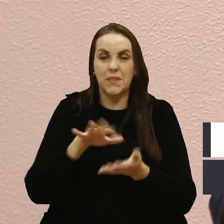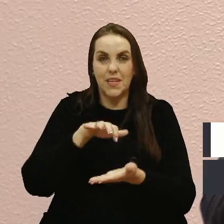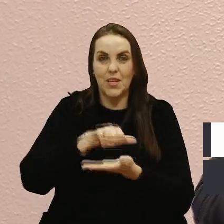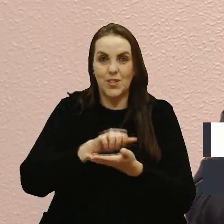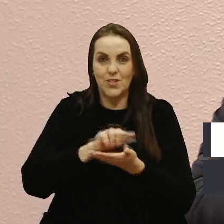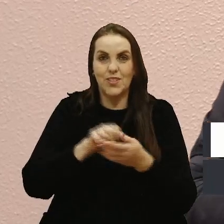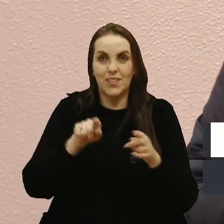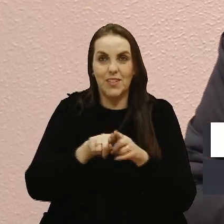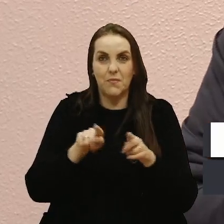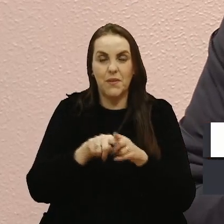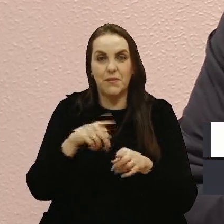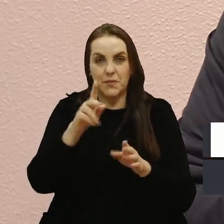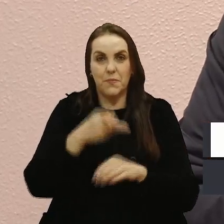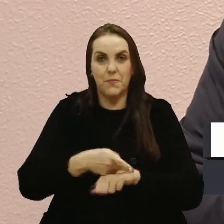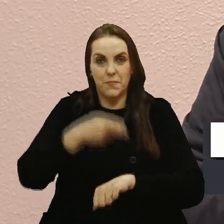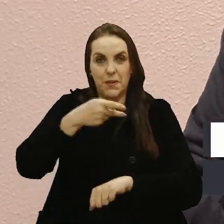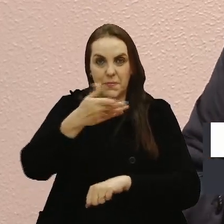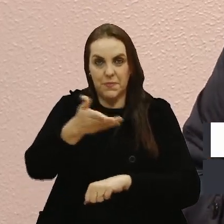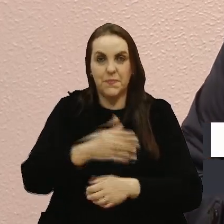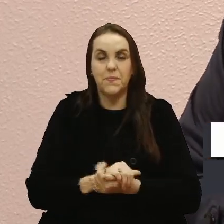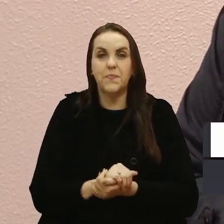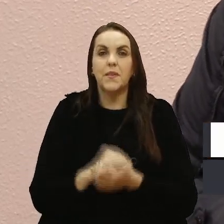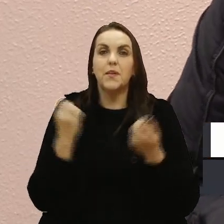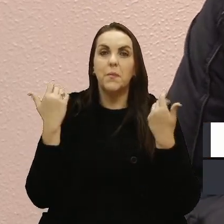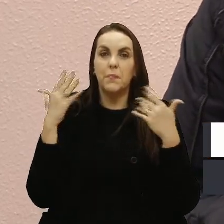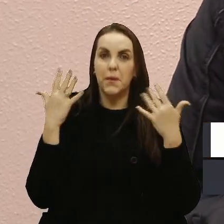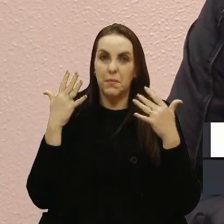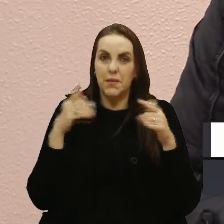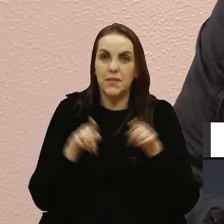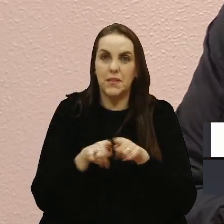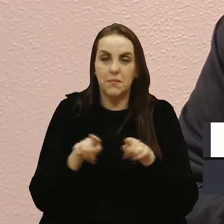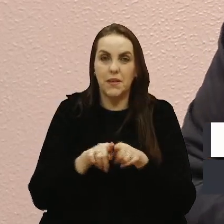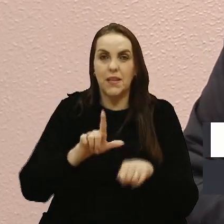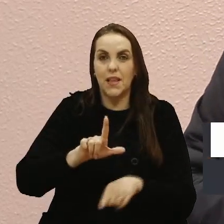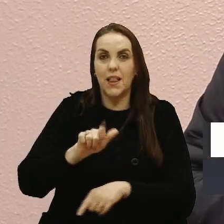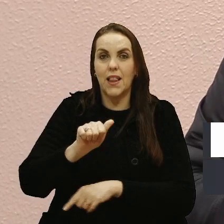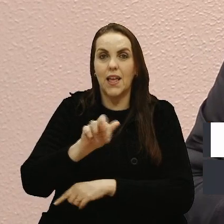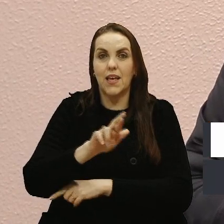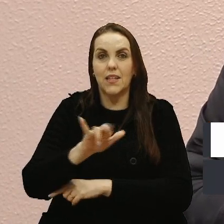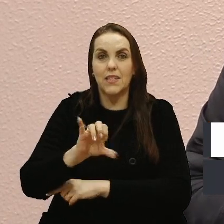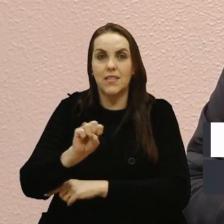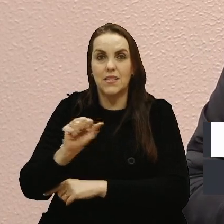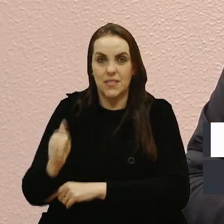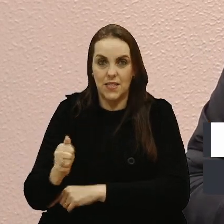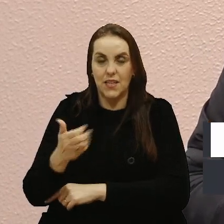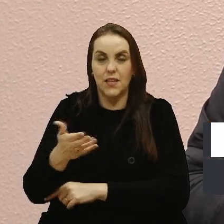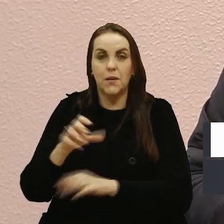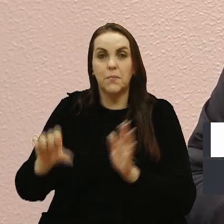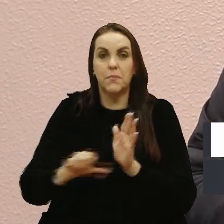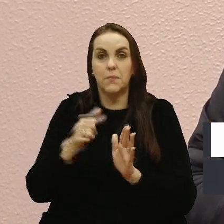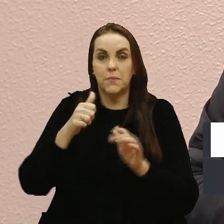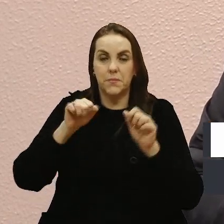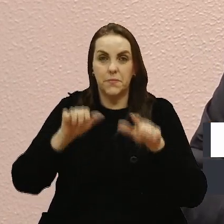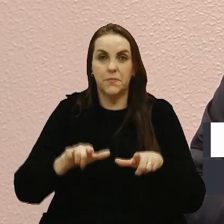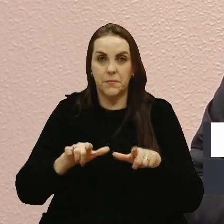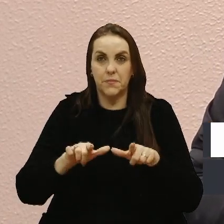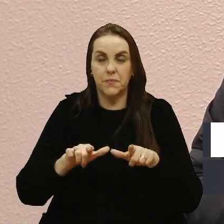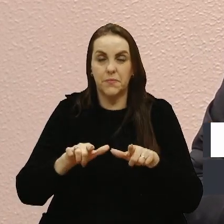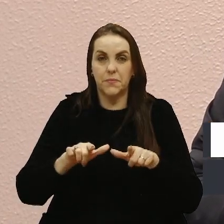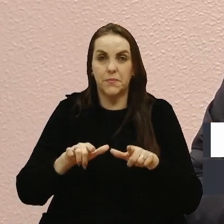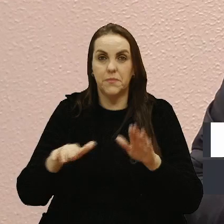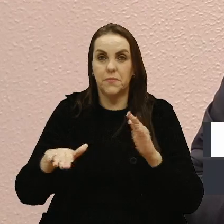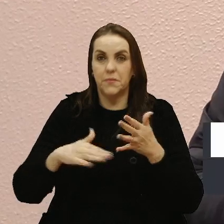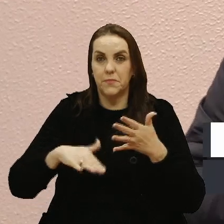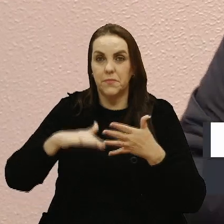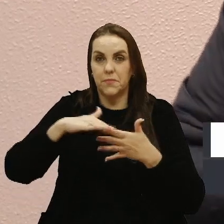com a sua premiação. E também quero parabenizar, presidente, a Larissa Santos da Silva, que ficou em primeiro lugar da categoria de 16 a